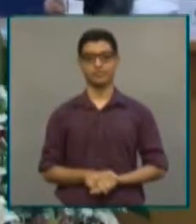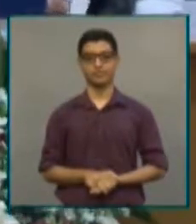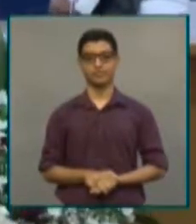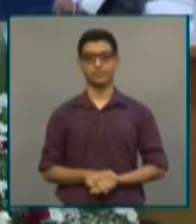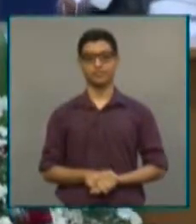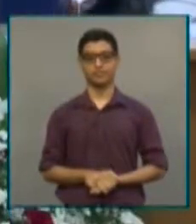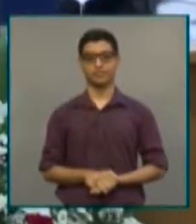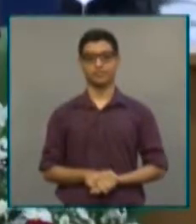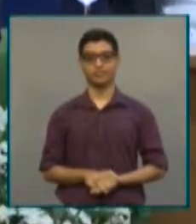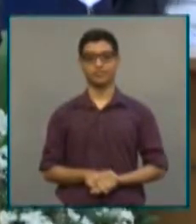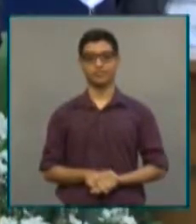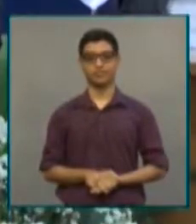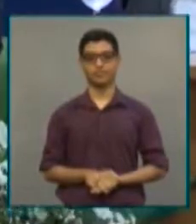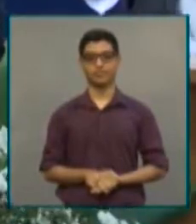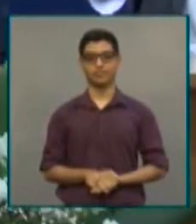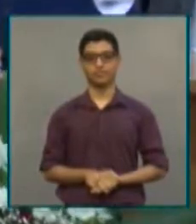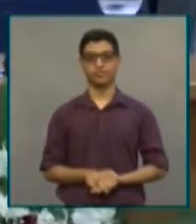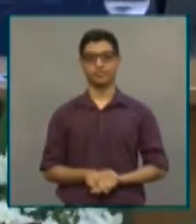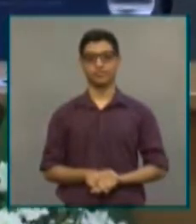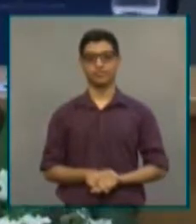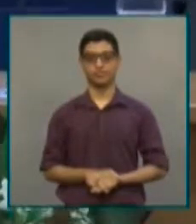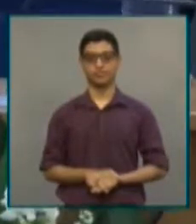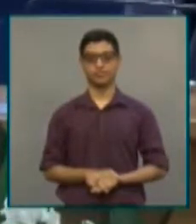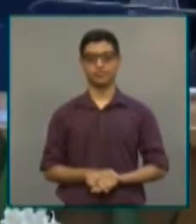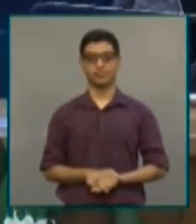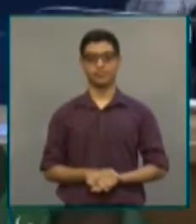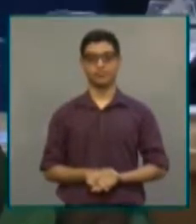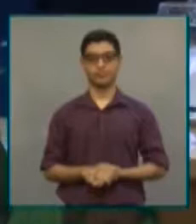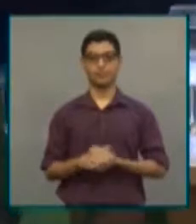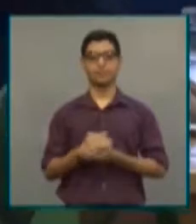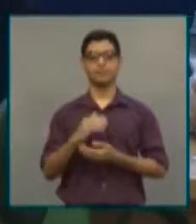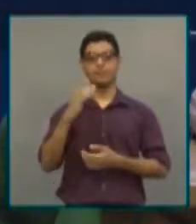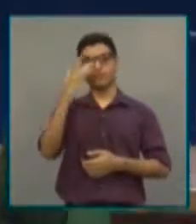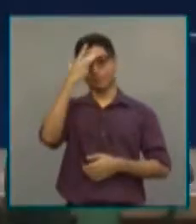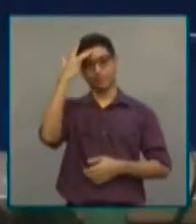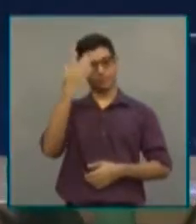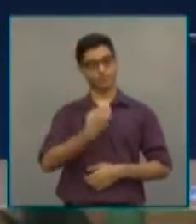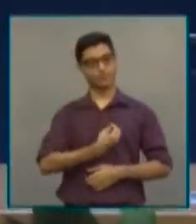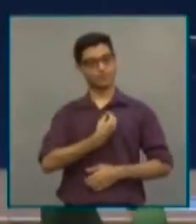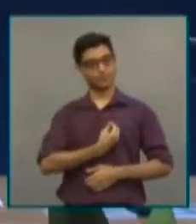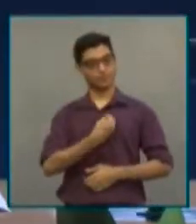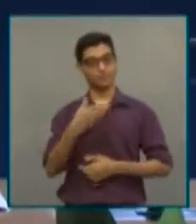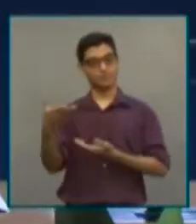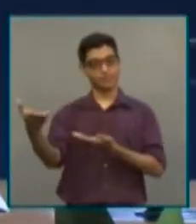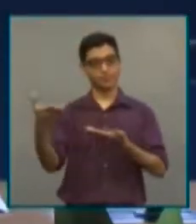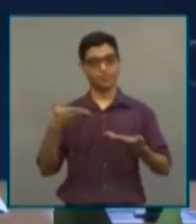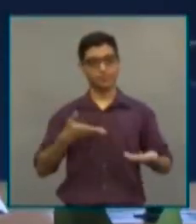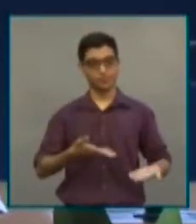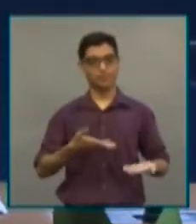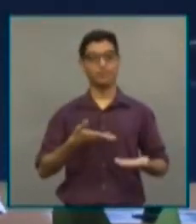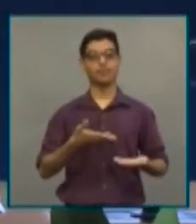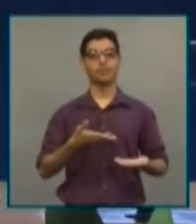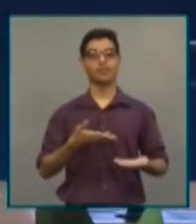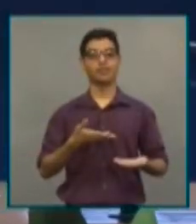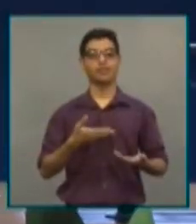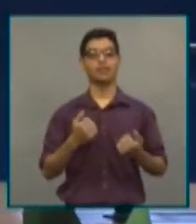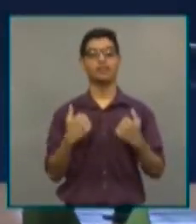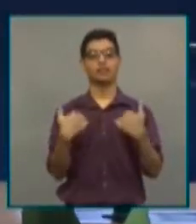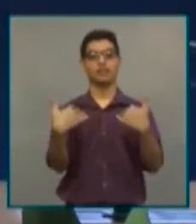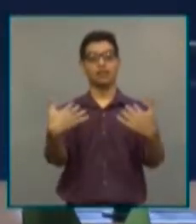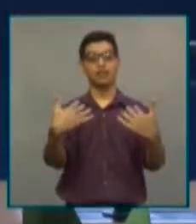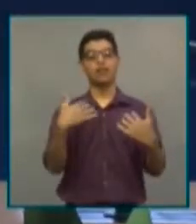Senhores convidados, a presidência, conforme